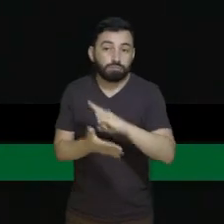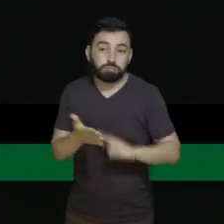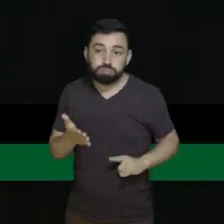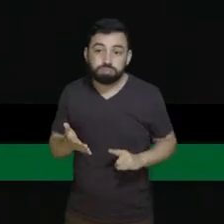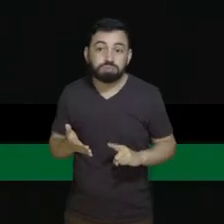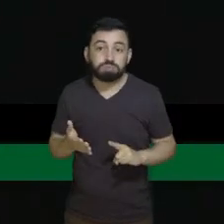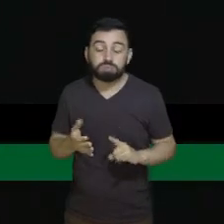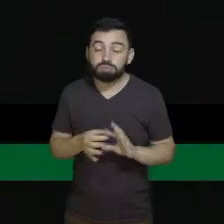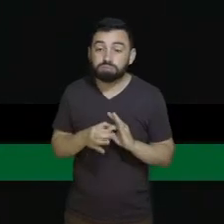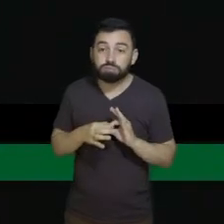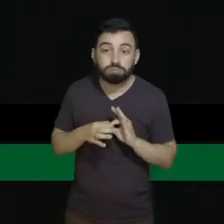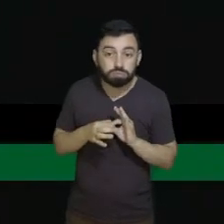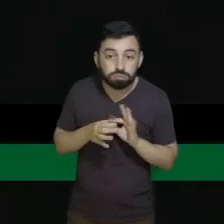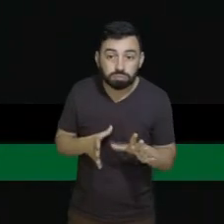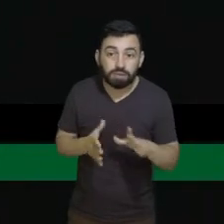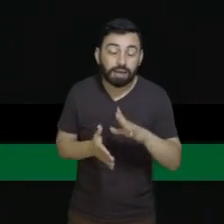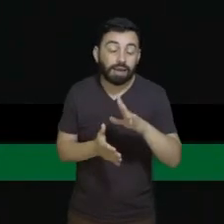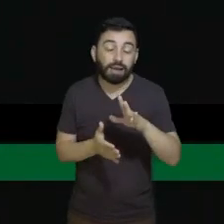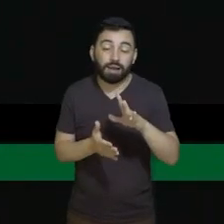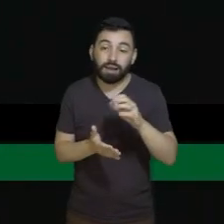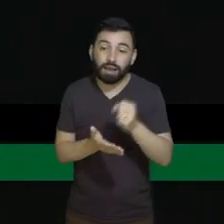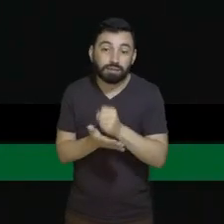do cadastro ambiental rural.